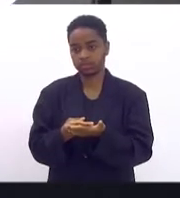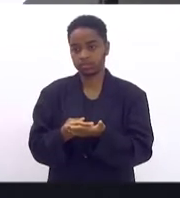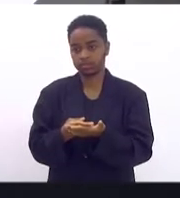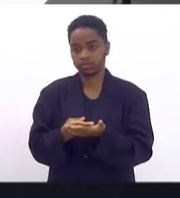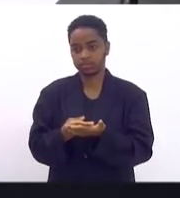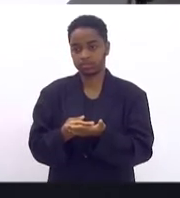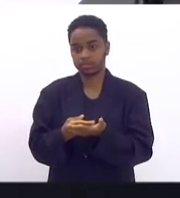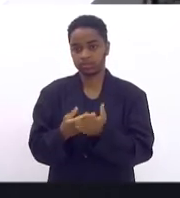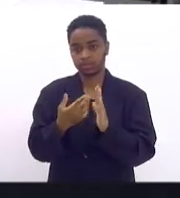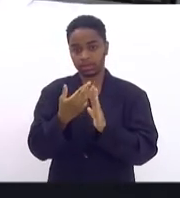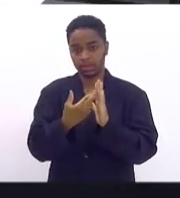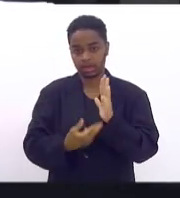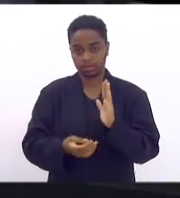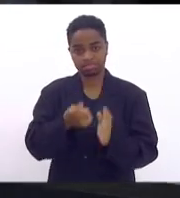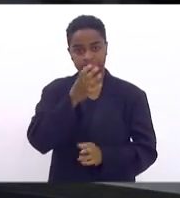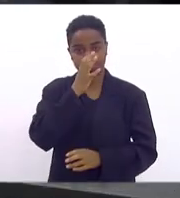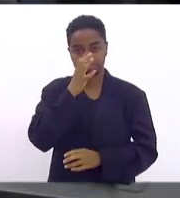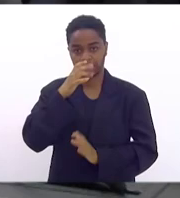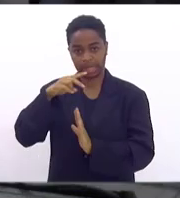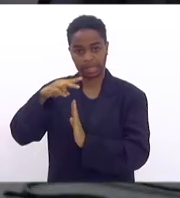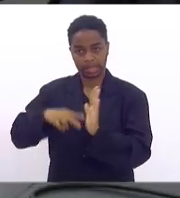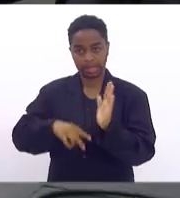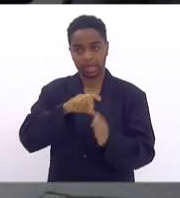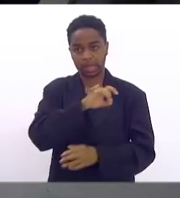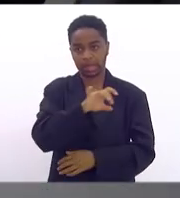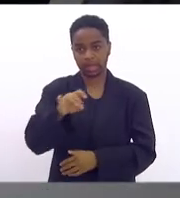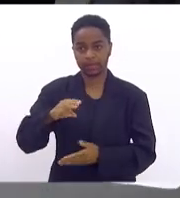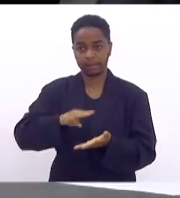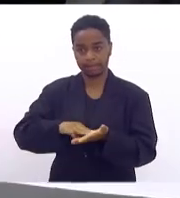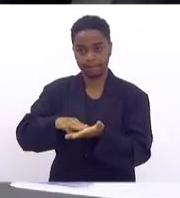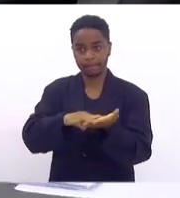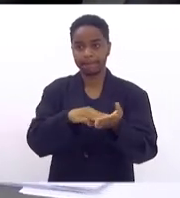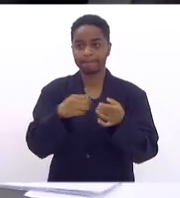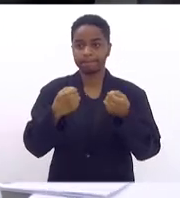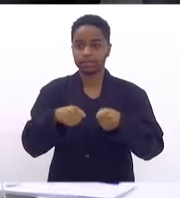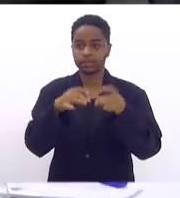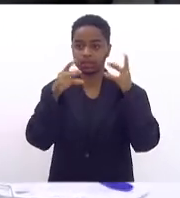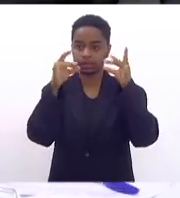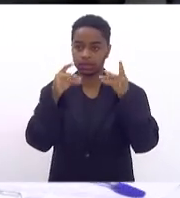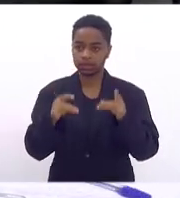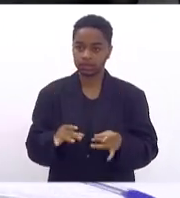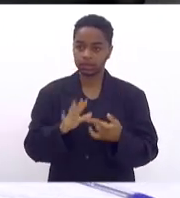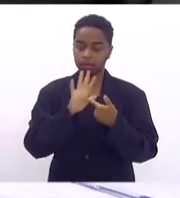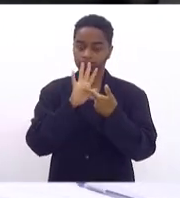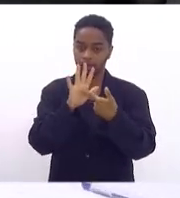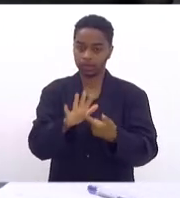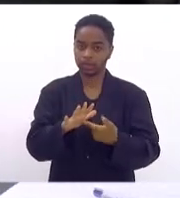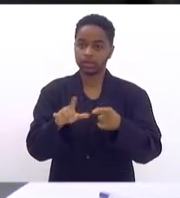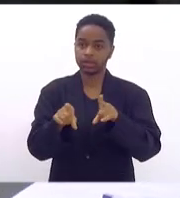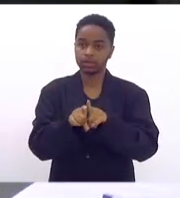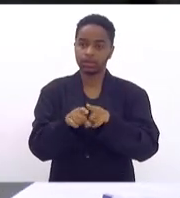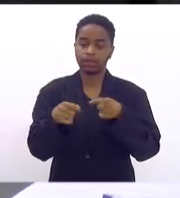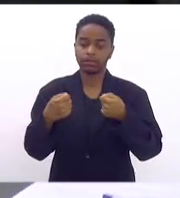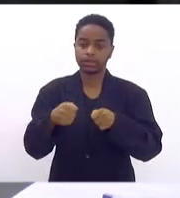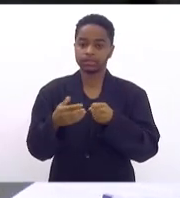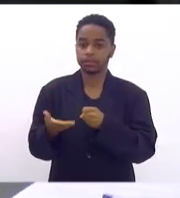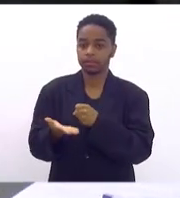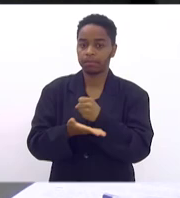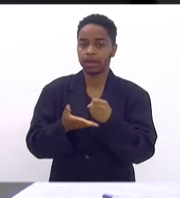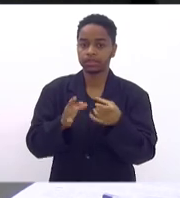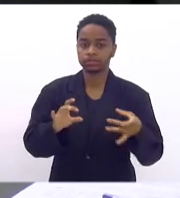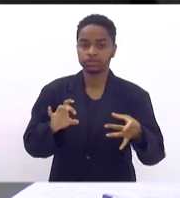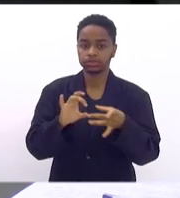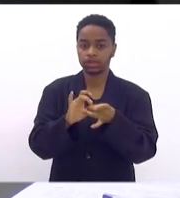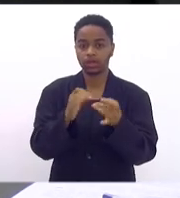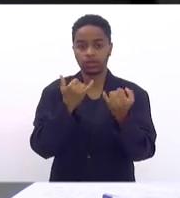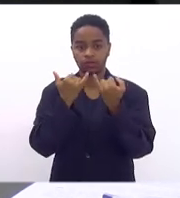do relatório por cada membro dessa CPI precisa ser detalhada e precisa estar embasada nos dados que não